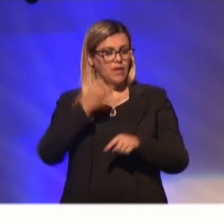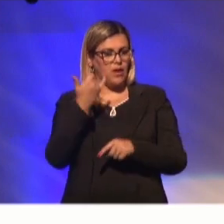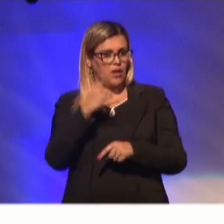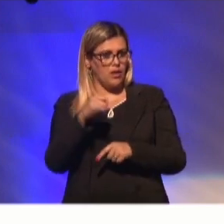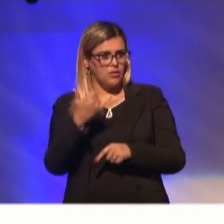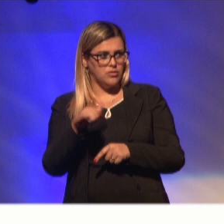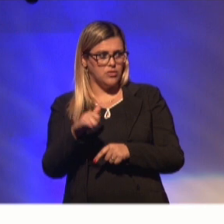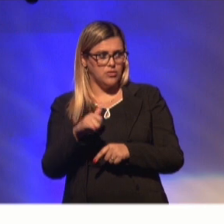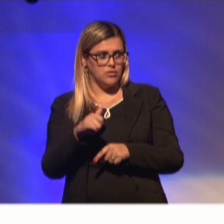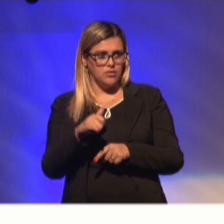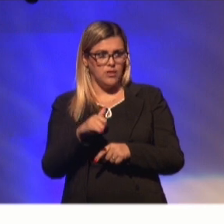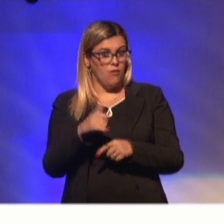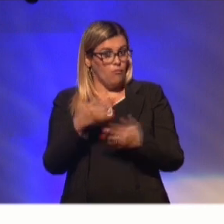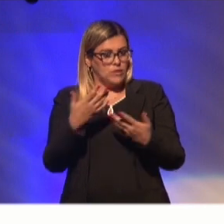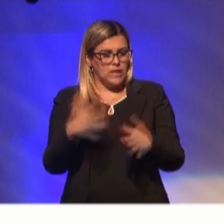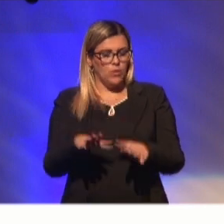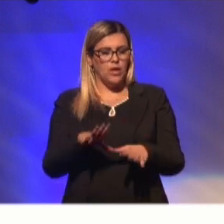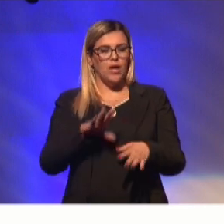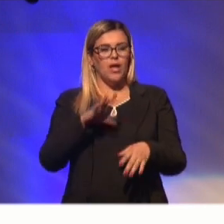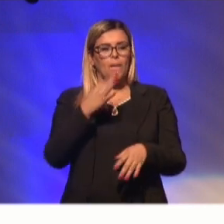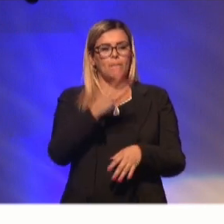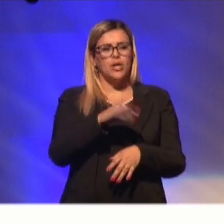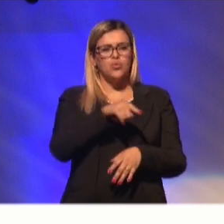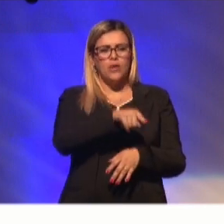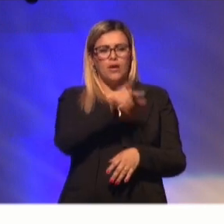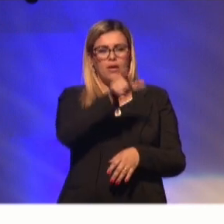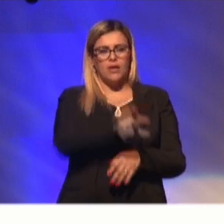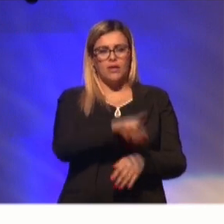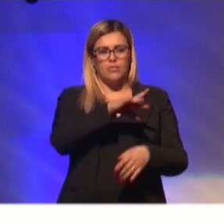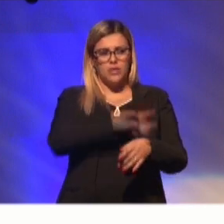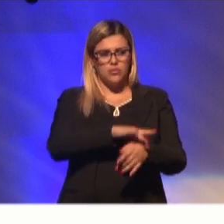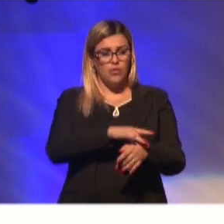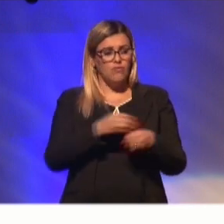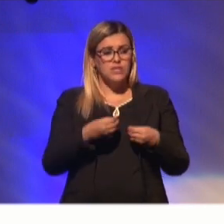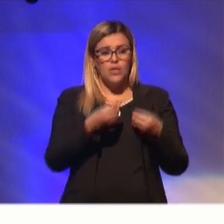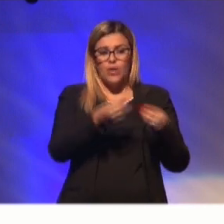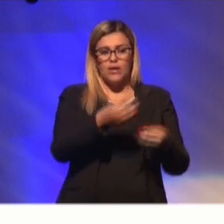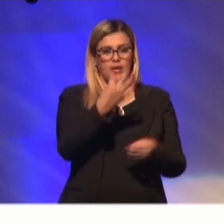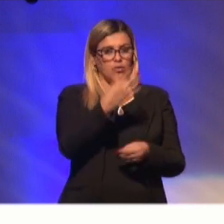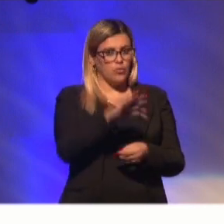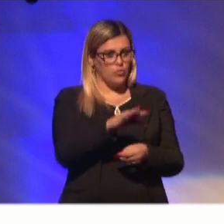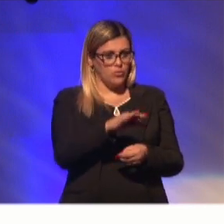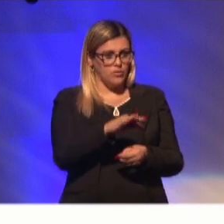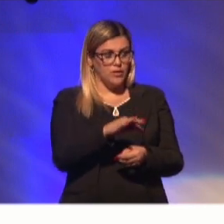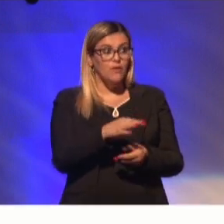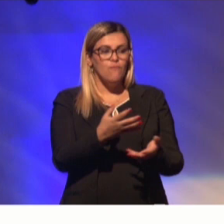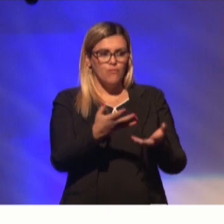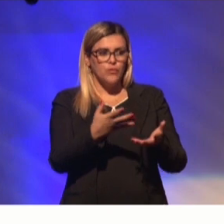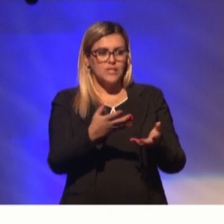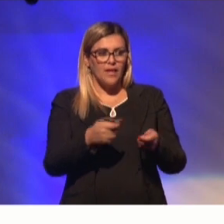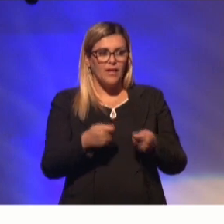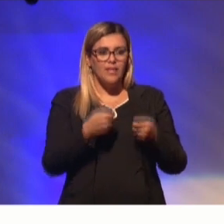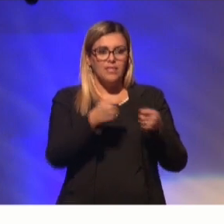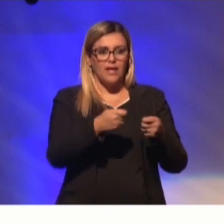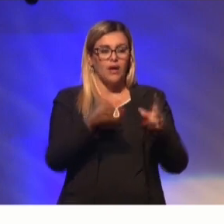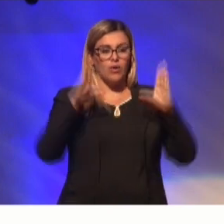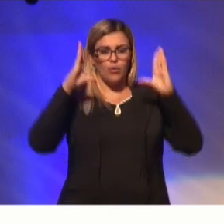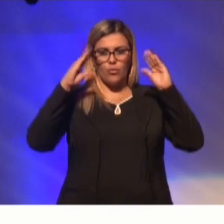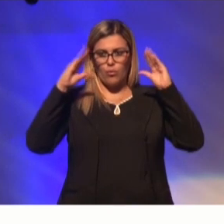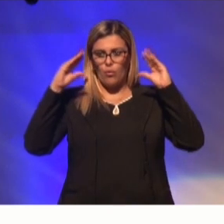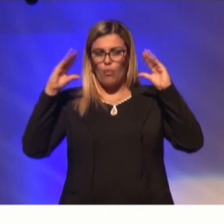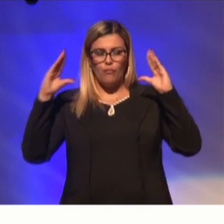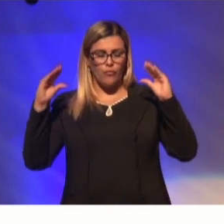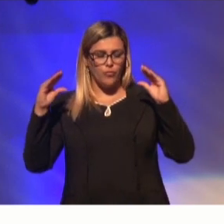energia, você não quer machucar o paciente, você não quer gerar dor nele, pelo contrário, você quer provocar o conforto,